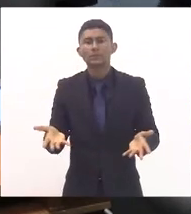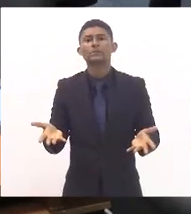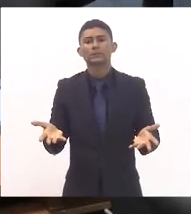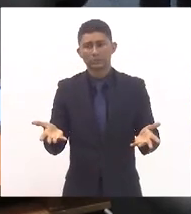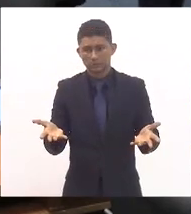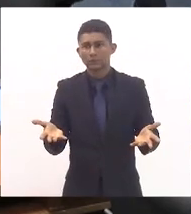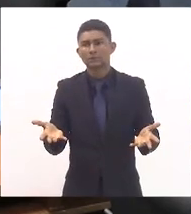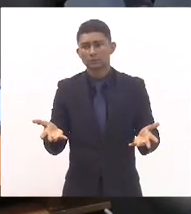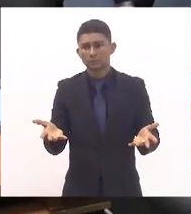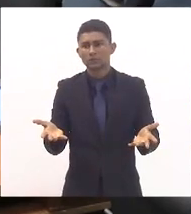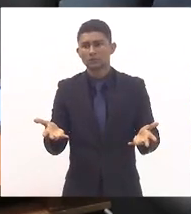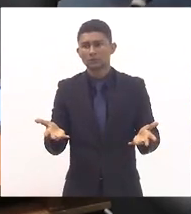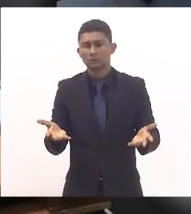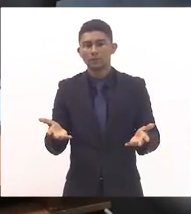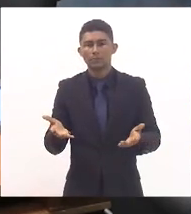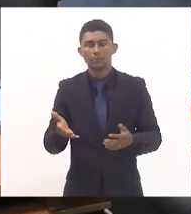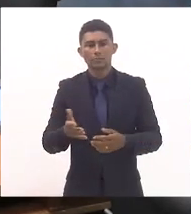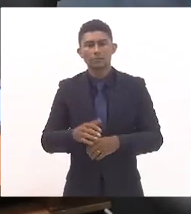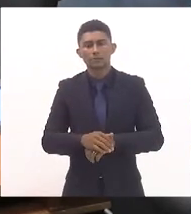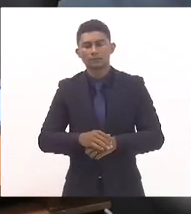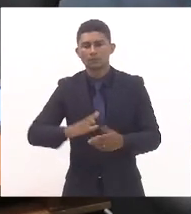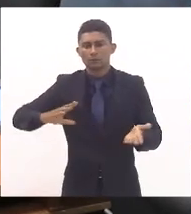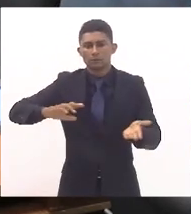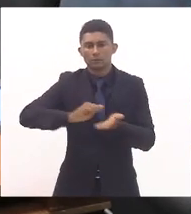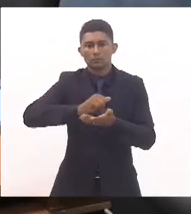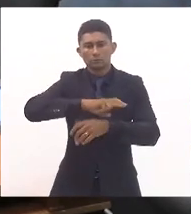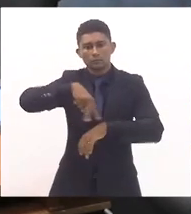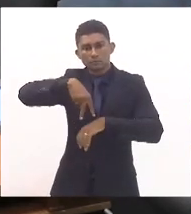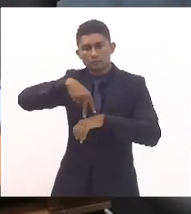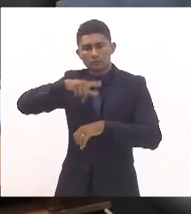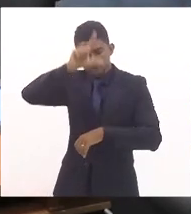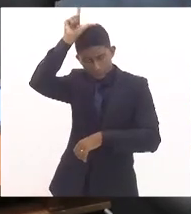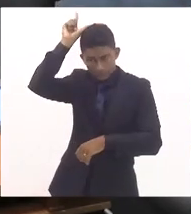abro um precedente aqui para o deputado Luiz Paulo.